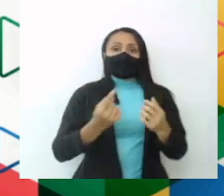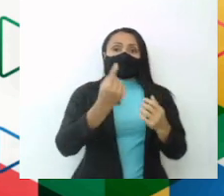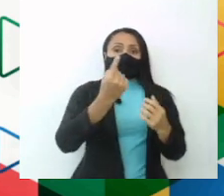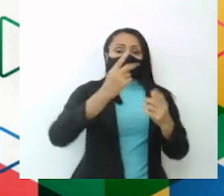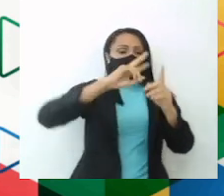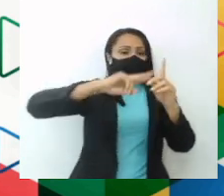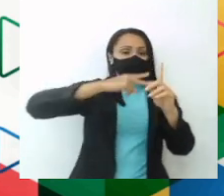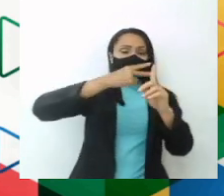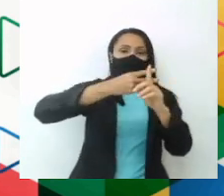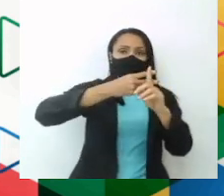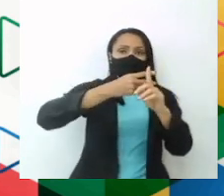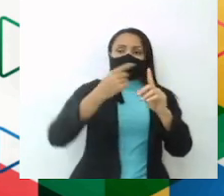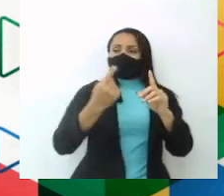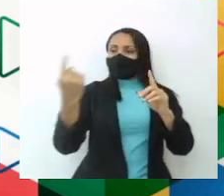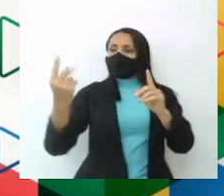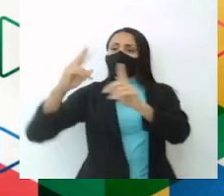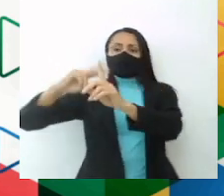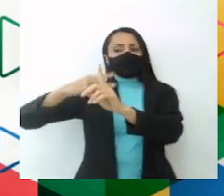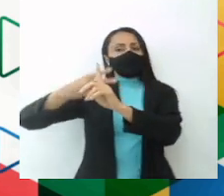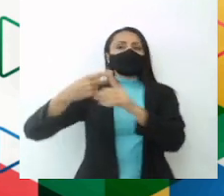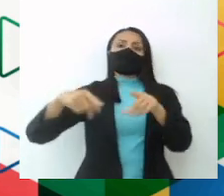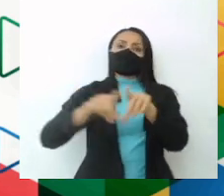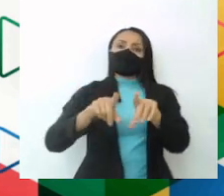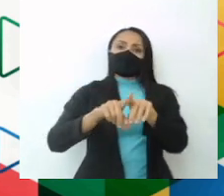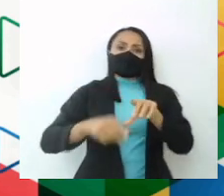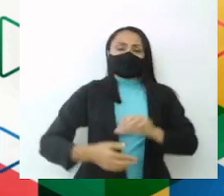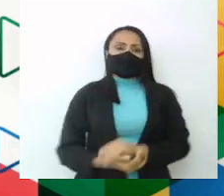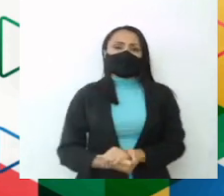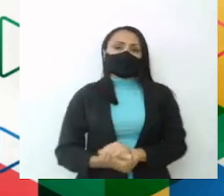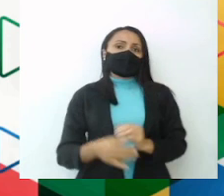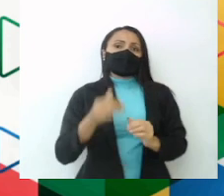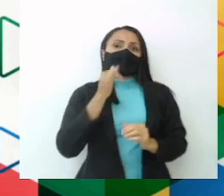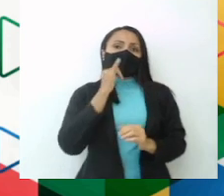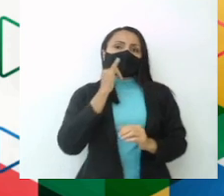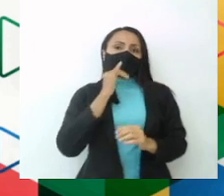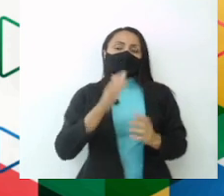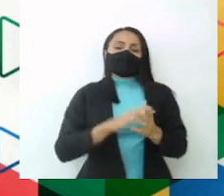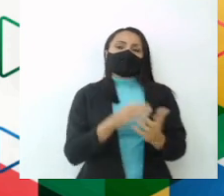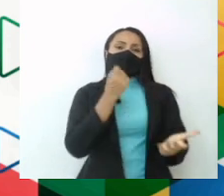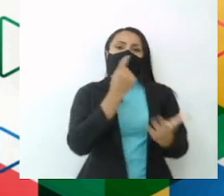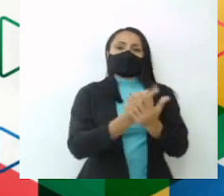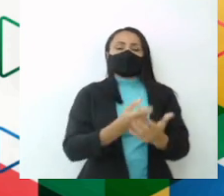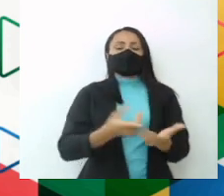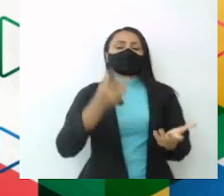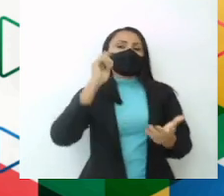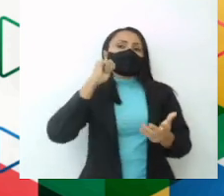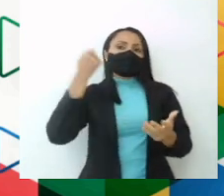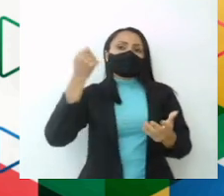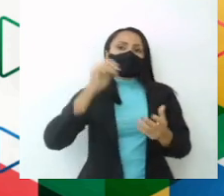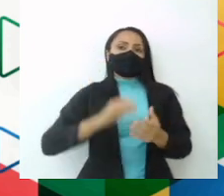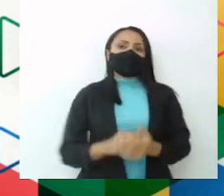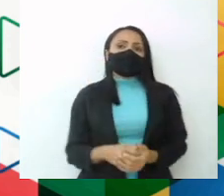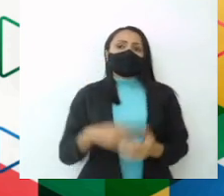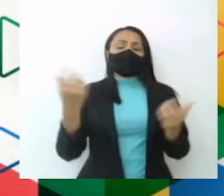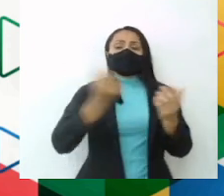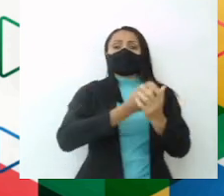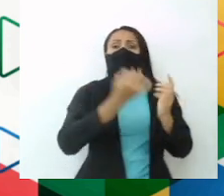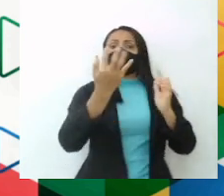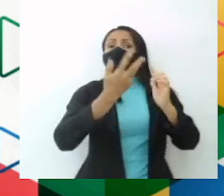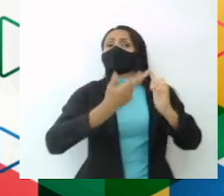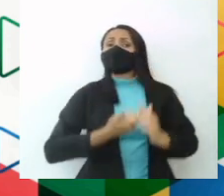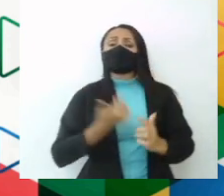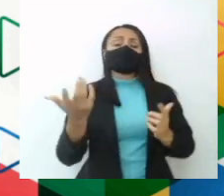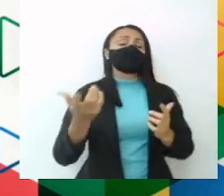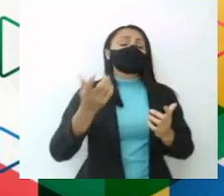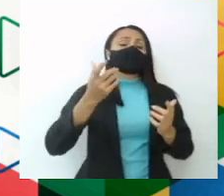a outra também dobra. Imagina a situação de você ir na padaria comprar pão. Se você dobra a quantidade de pão que você